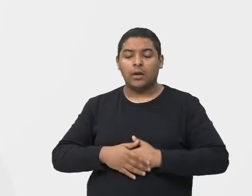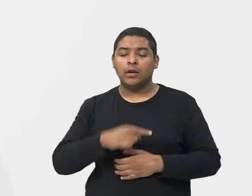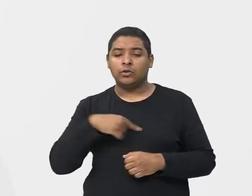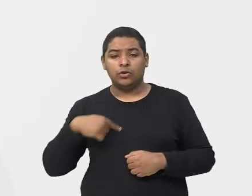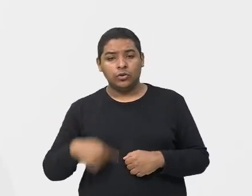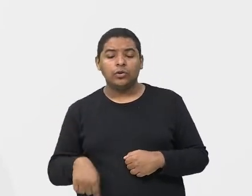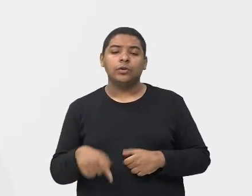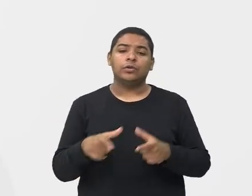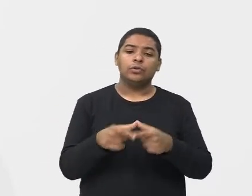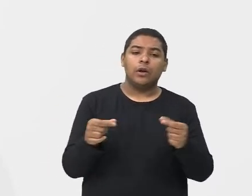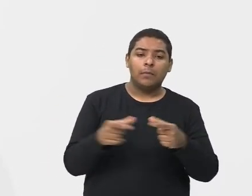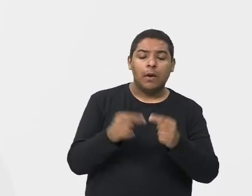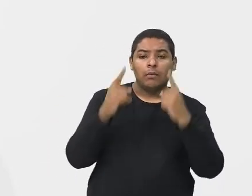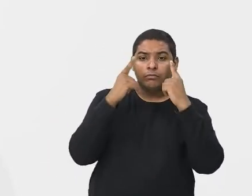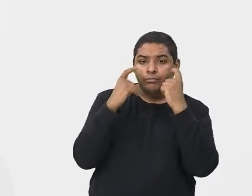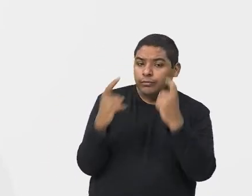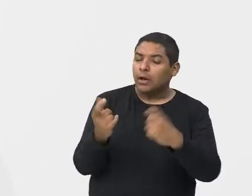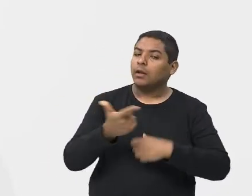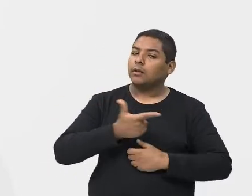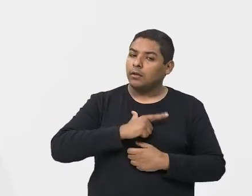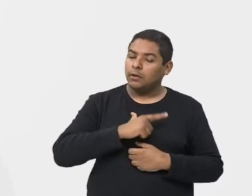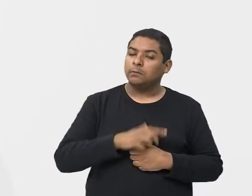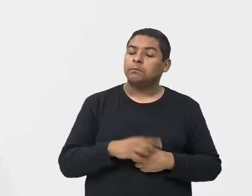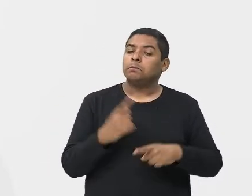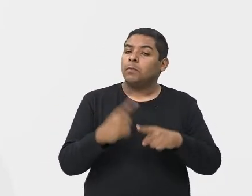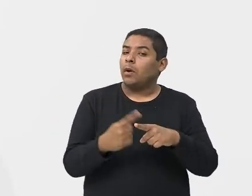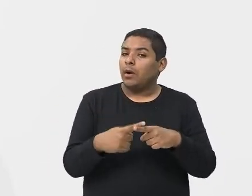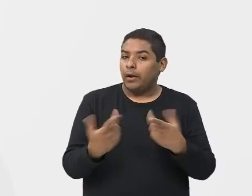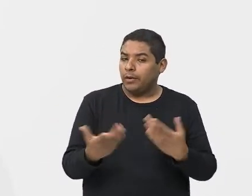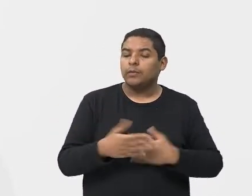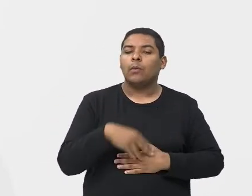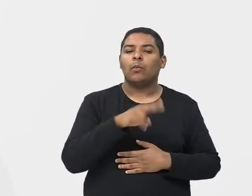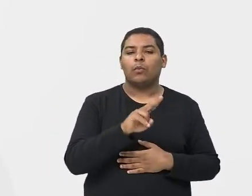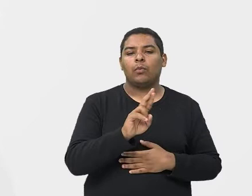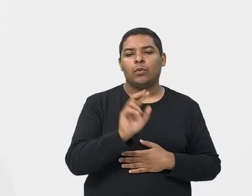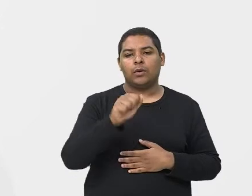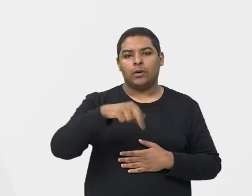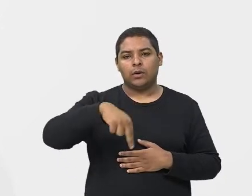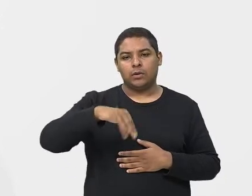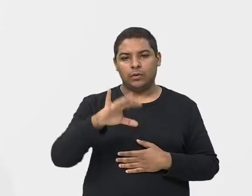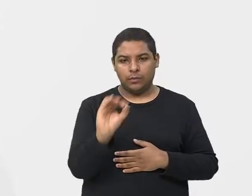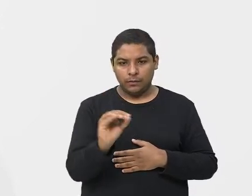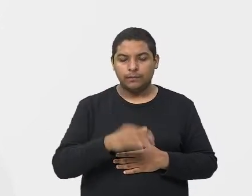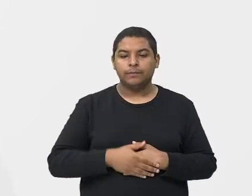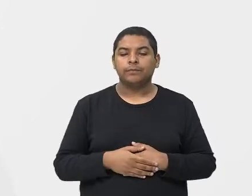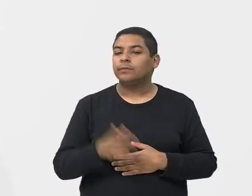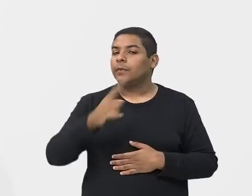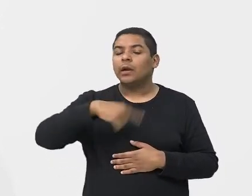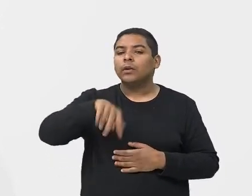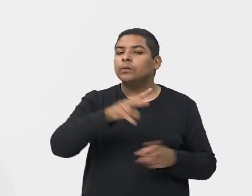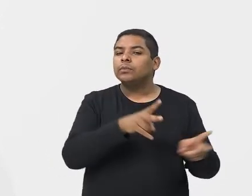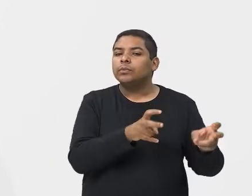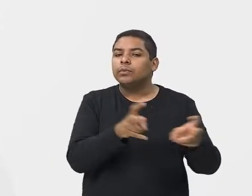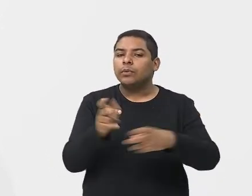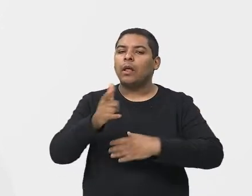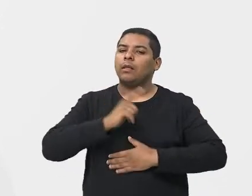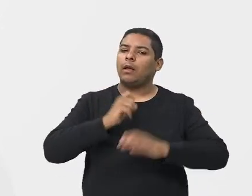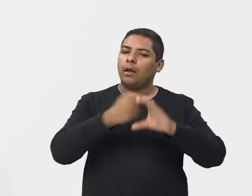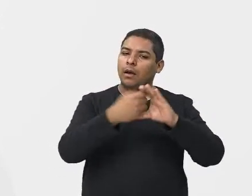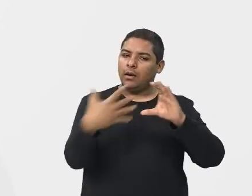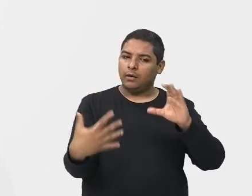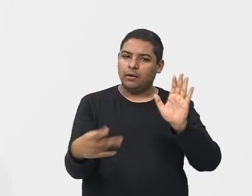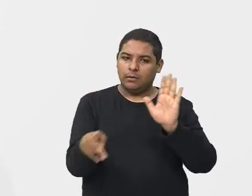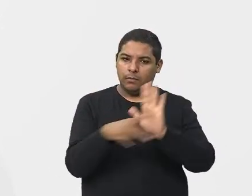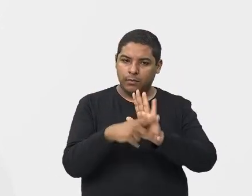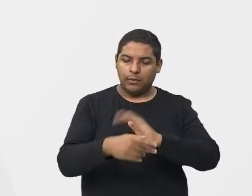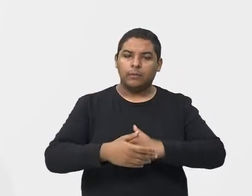bastante, principalmente por causa aí do urânio, tá certo, gente? Então, a gente verifica aí essas características,